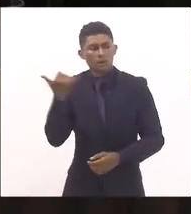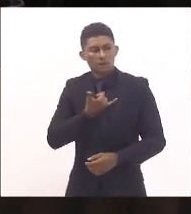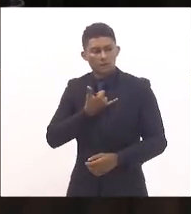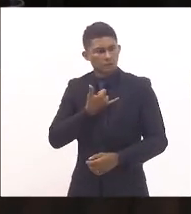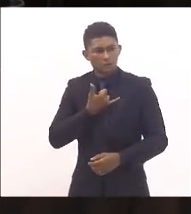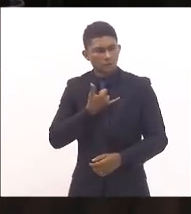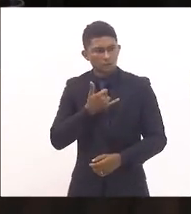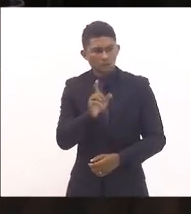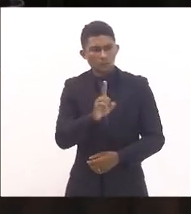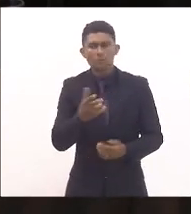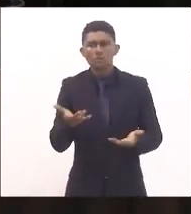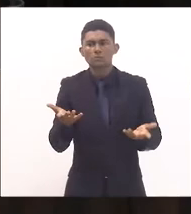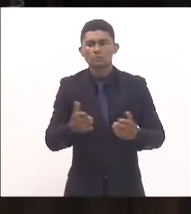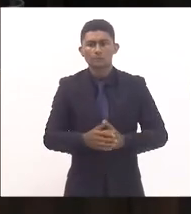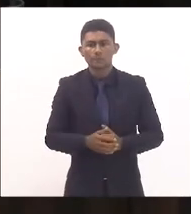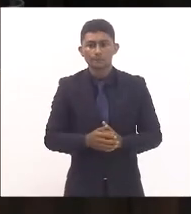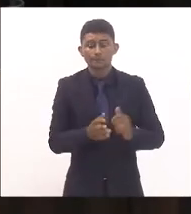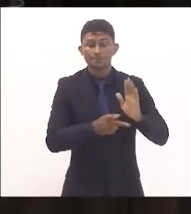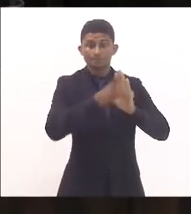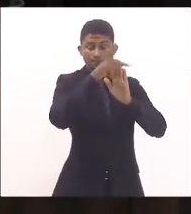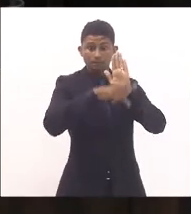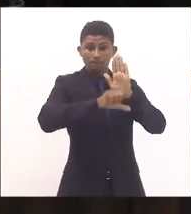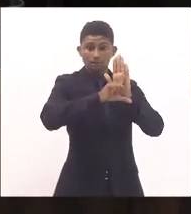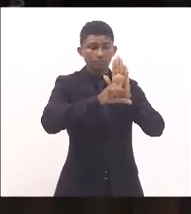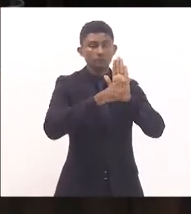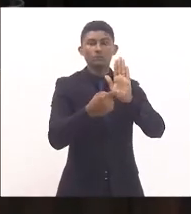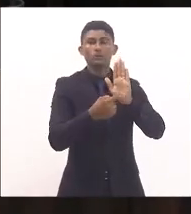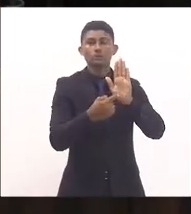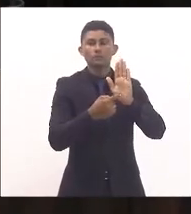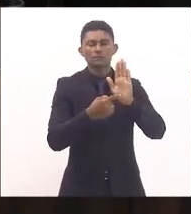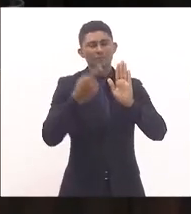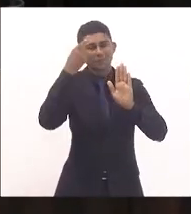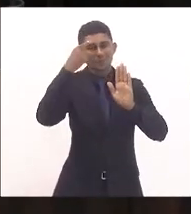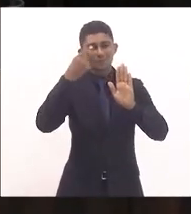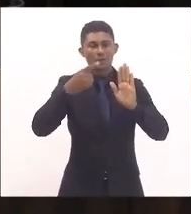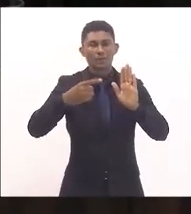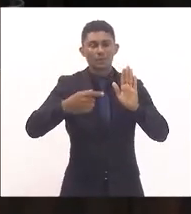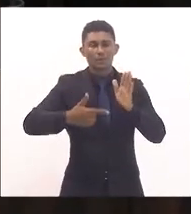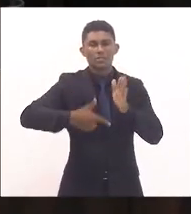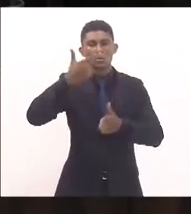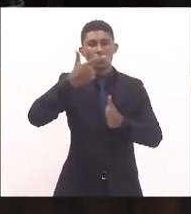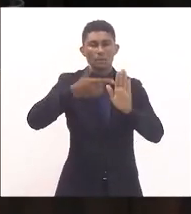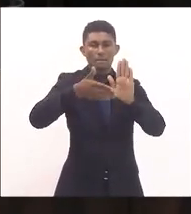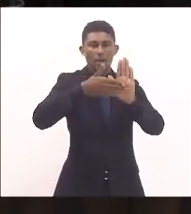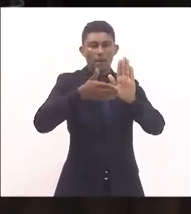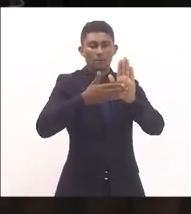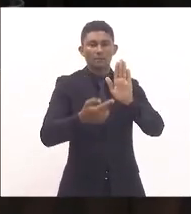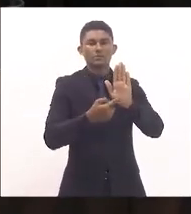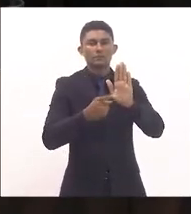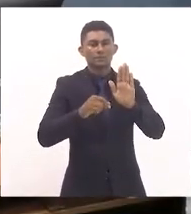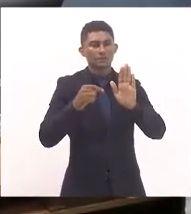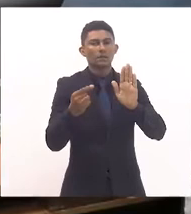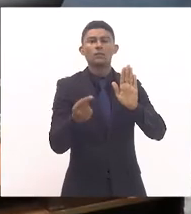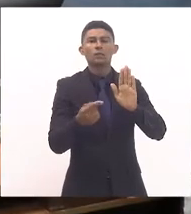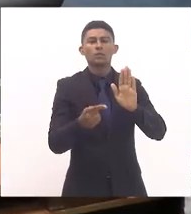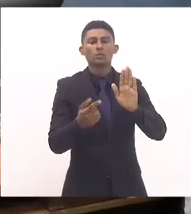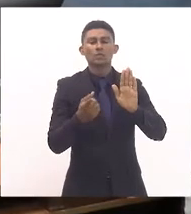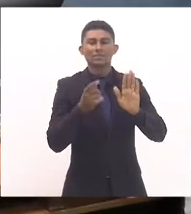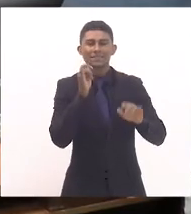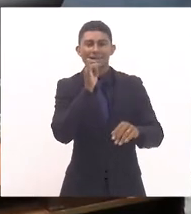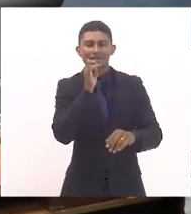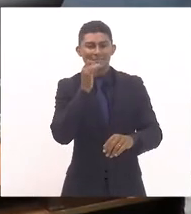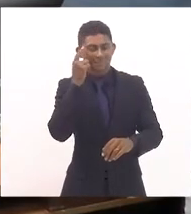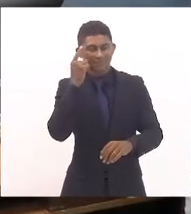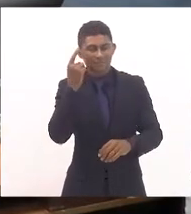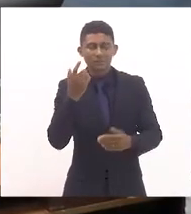não. Projeto de lei, segunda pauta de minha autoria em relação às termoelétricas. Estou